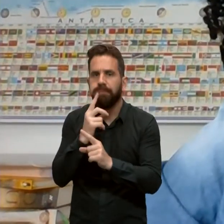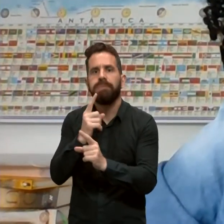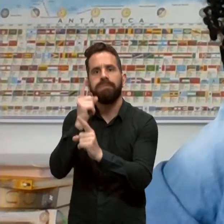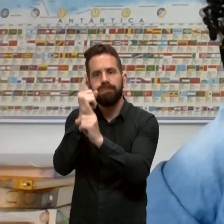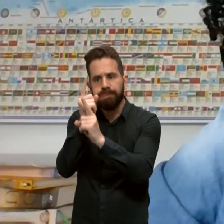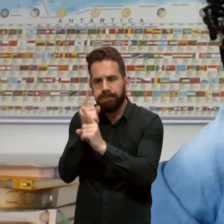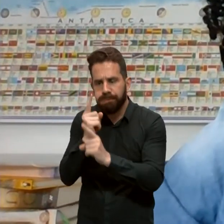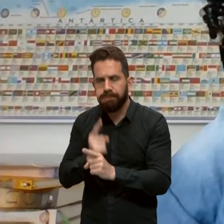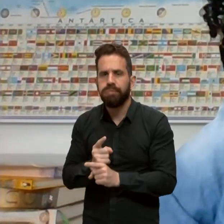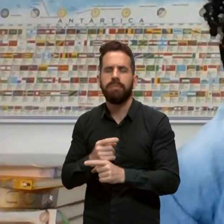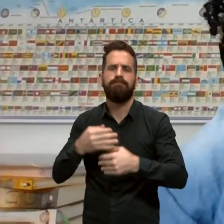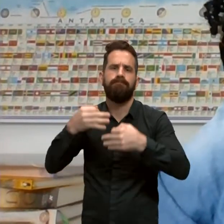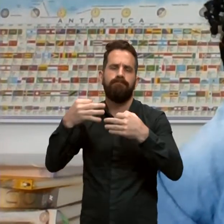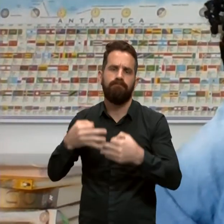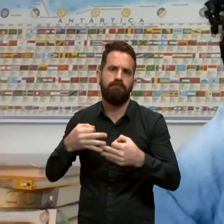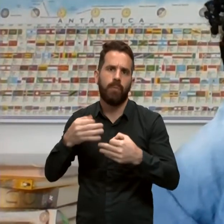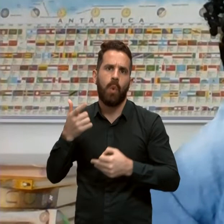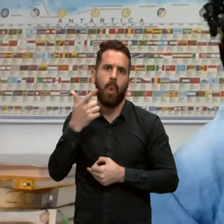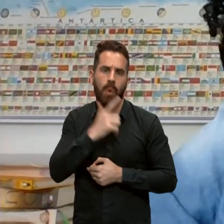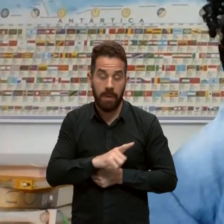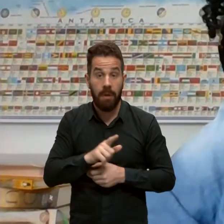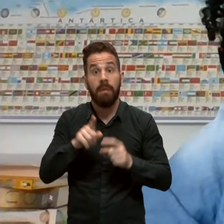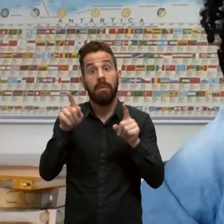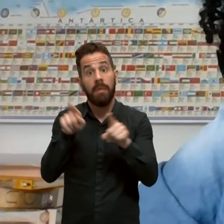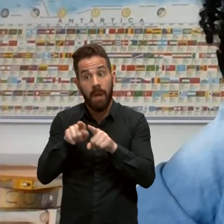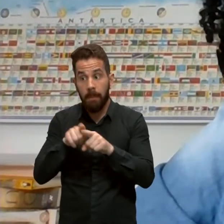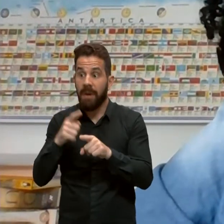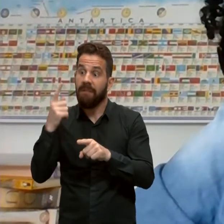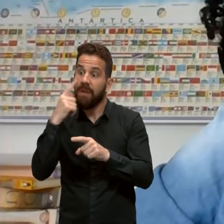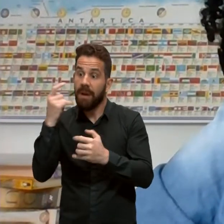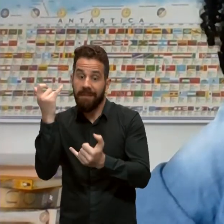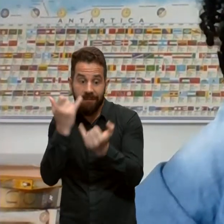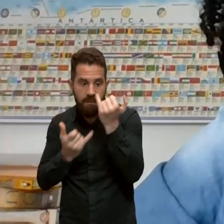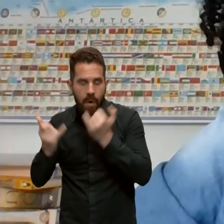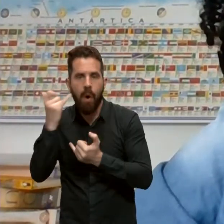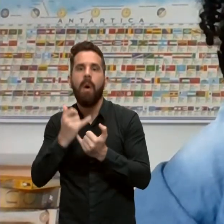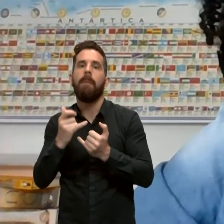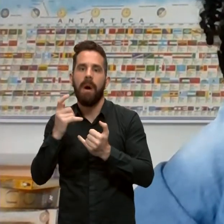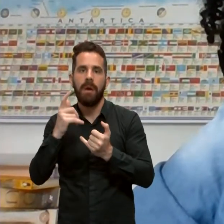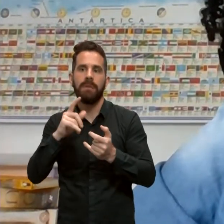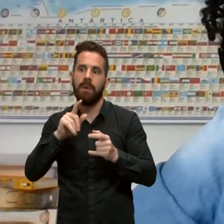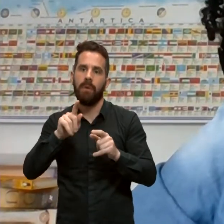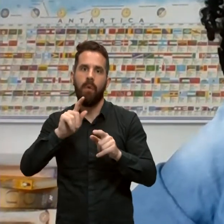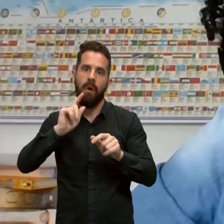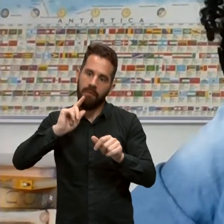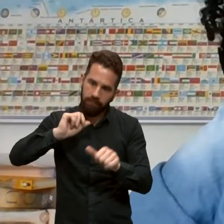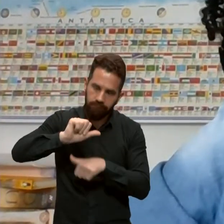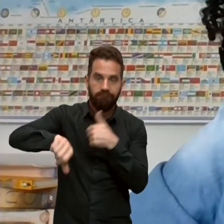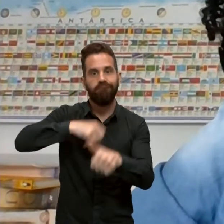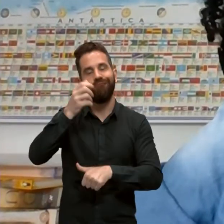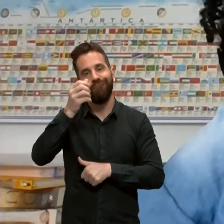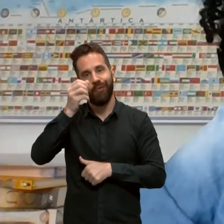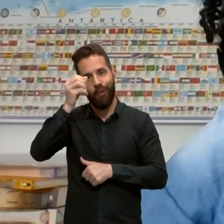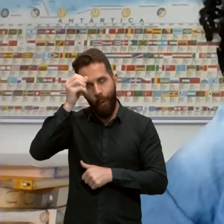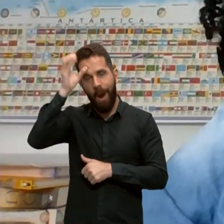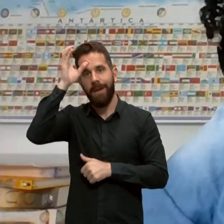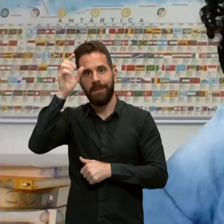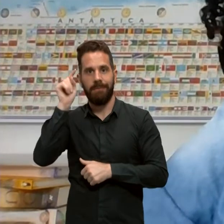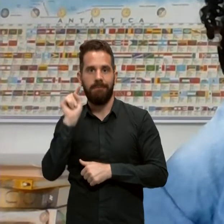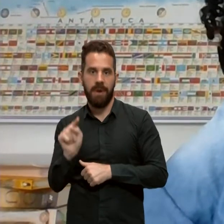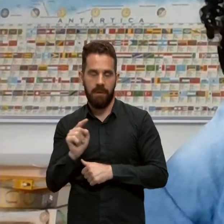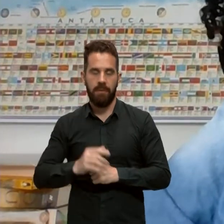de maneira correta e sabe transformar essas informações em conhecimento. Então, o curso, ele vai